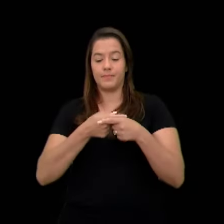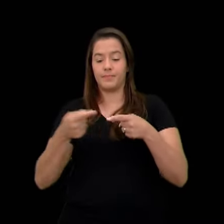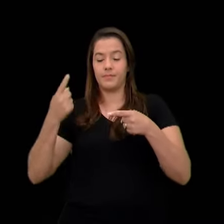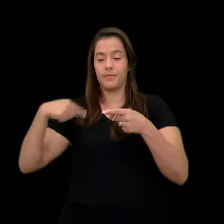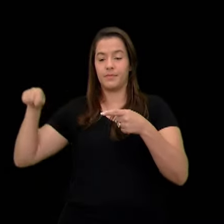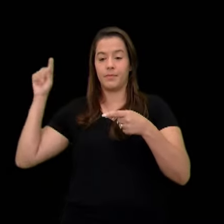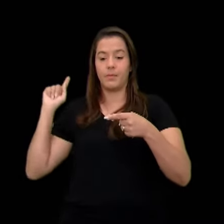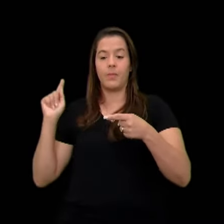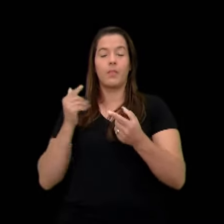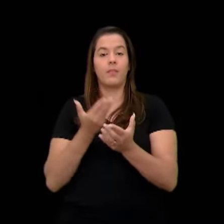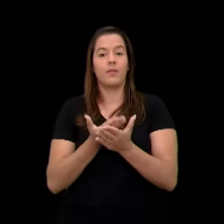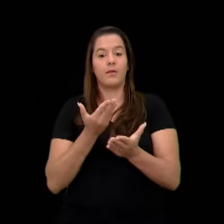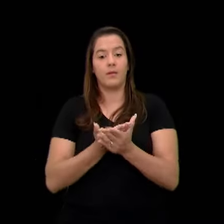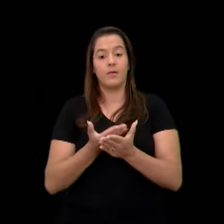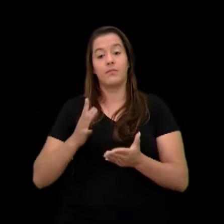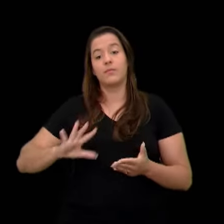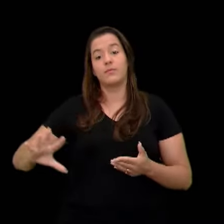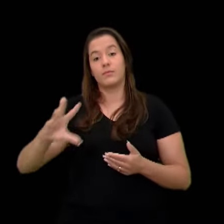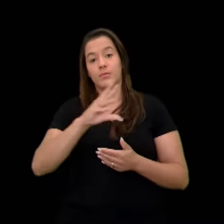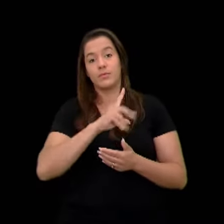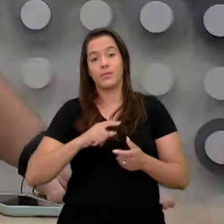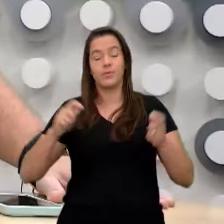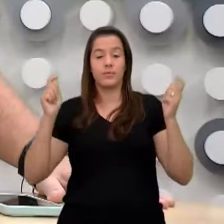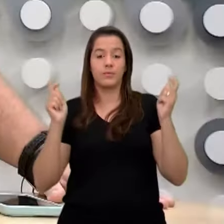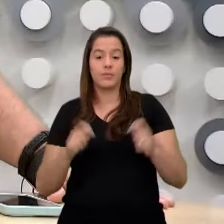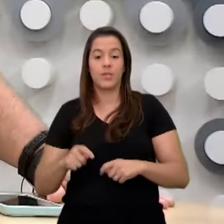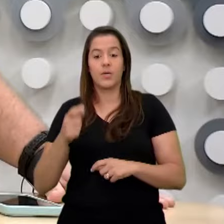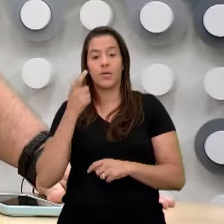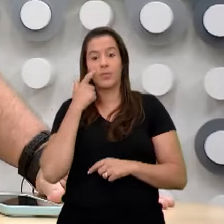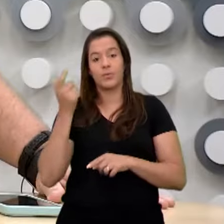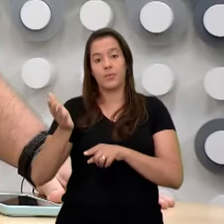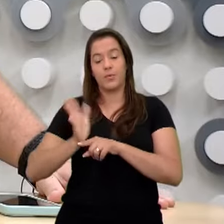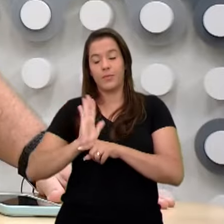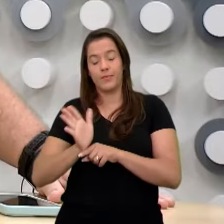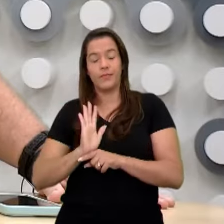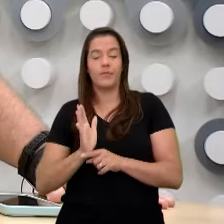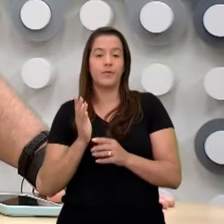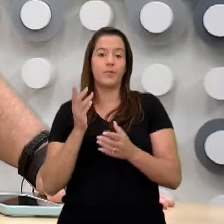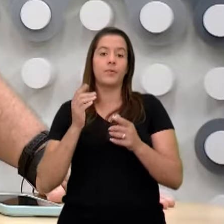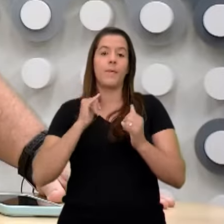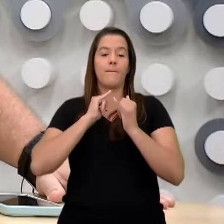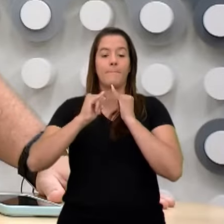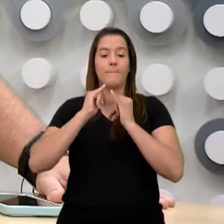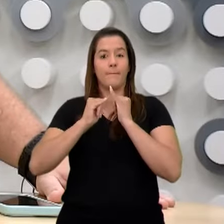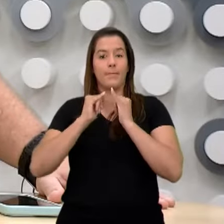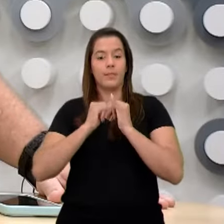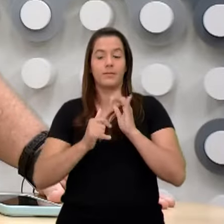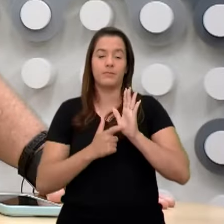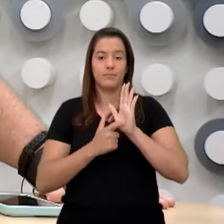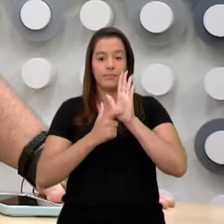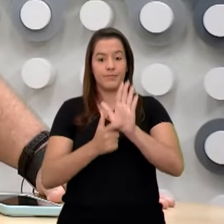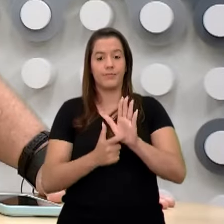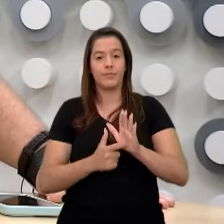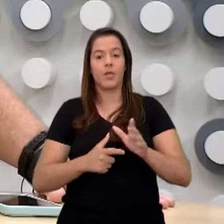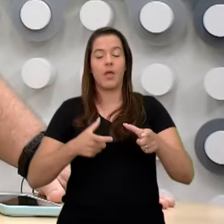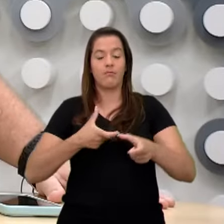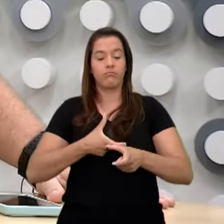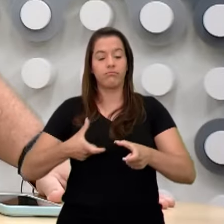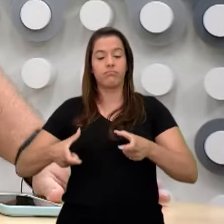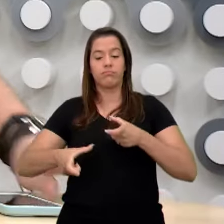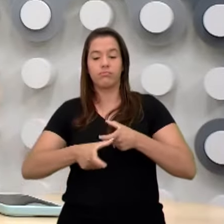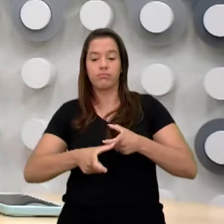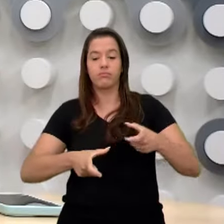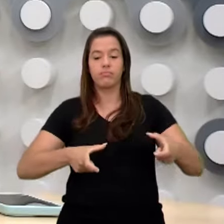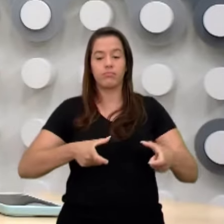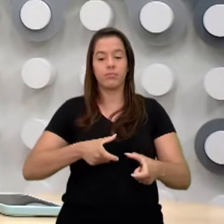na aula anterior, desculpa, um vídeo bem parecido com esse aí, tá certo? Então ele mostrou lá a localização das placas, né? E